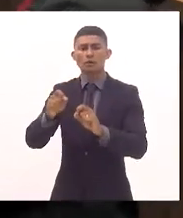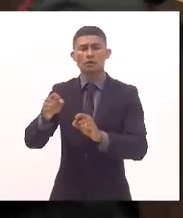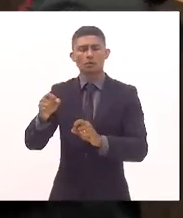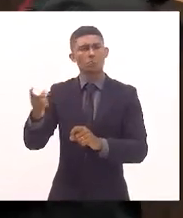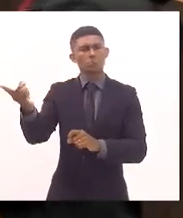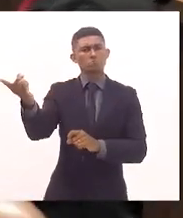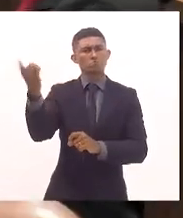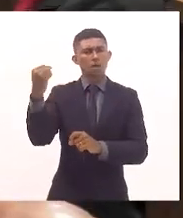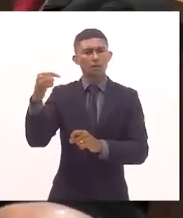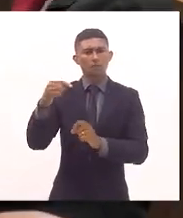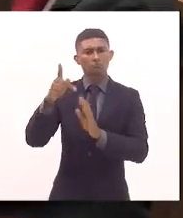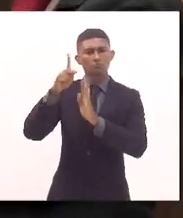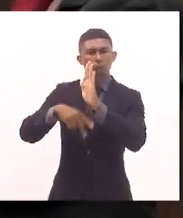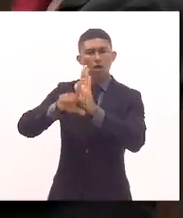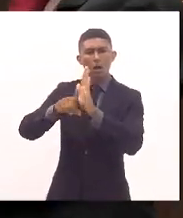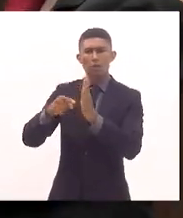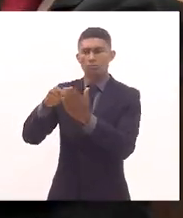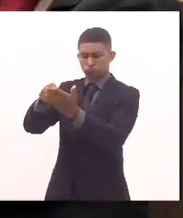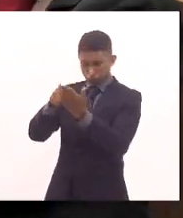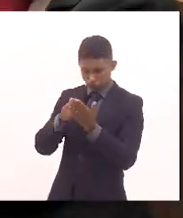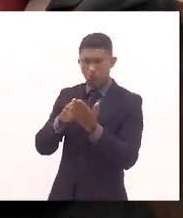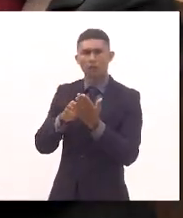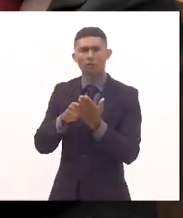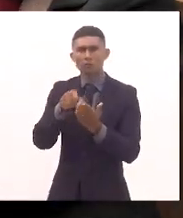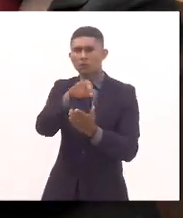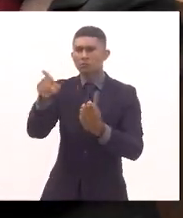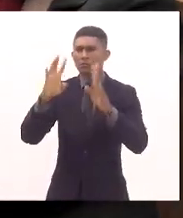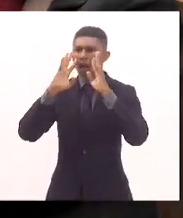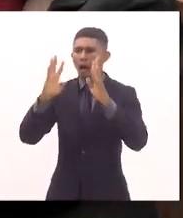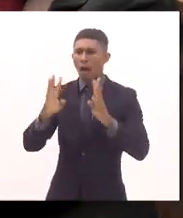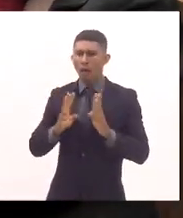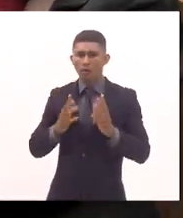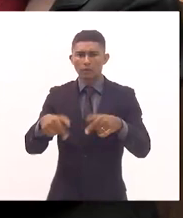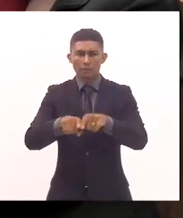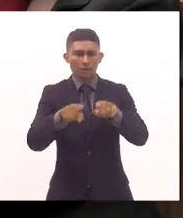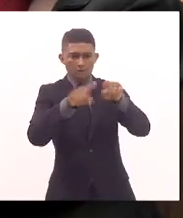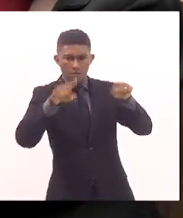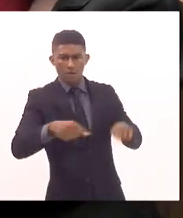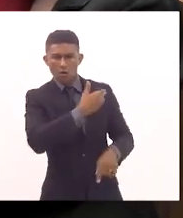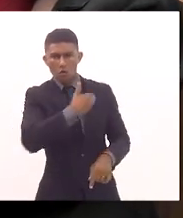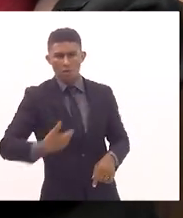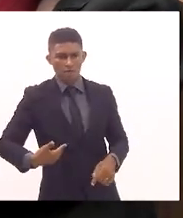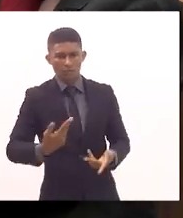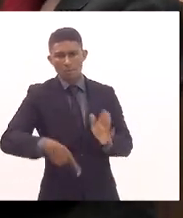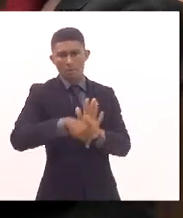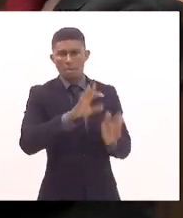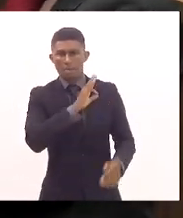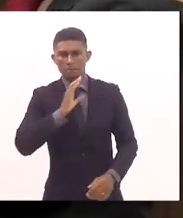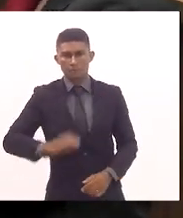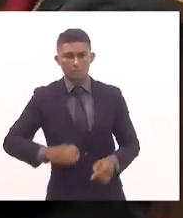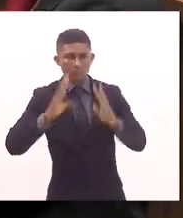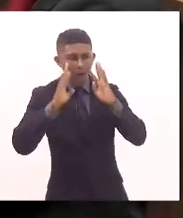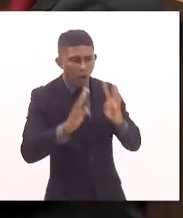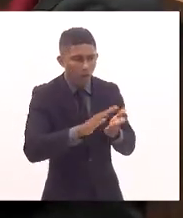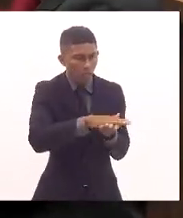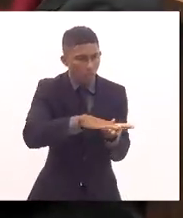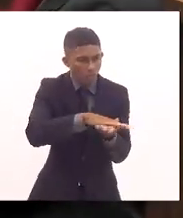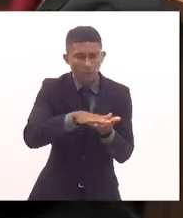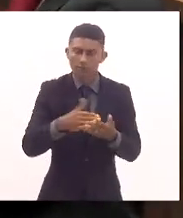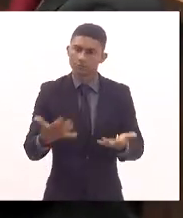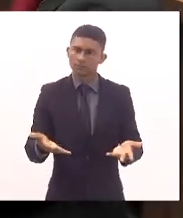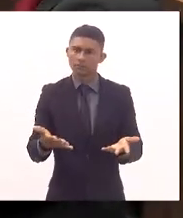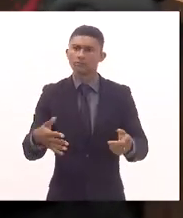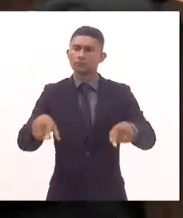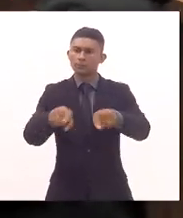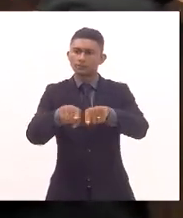essa casa, de não escutar de maneira concreta os servidores e as servidoras da Polícia Civil e de não, senhor presidente,